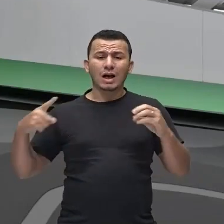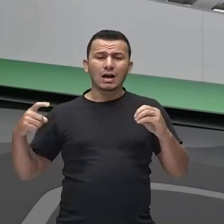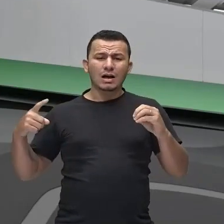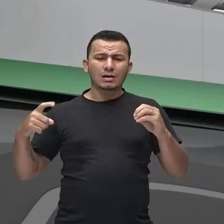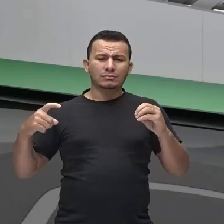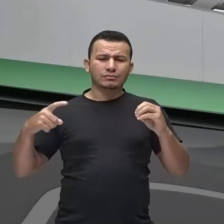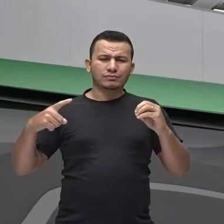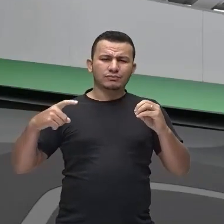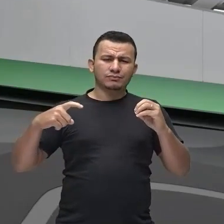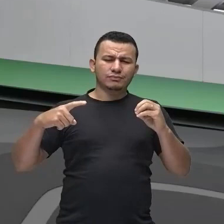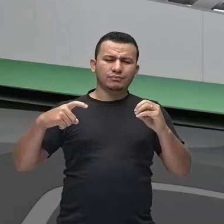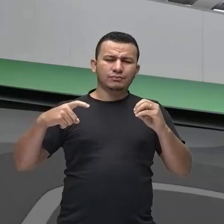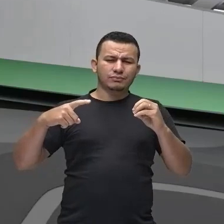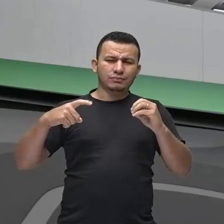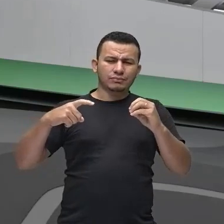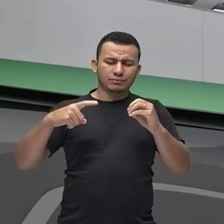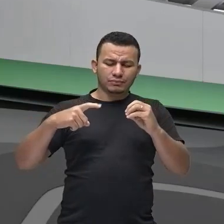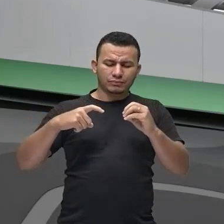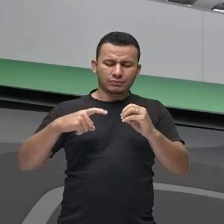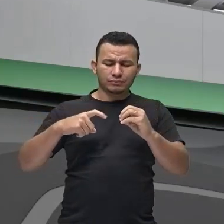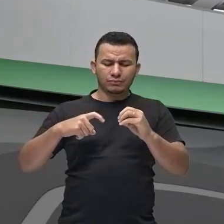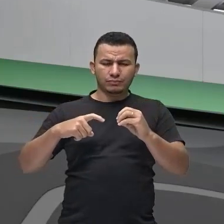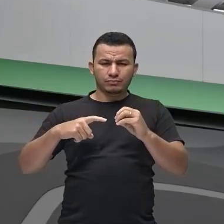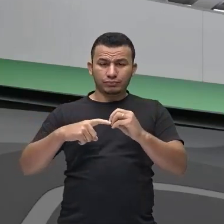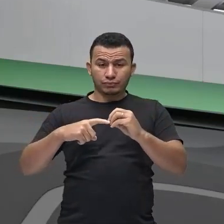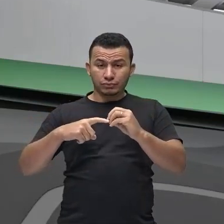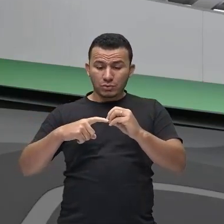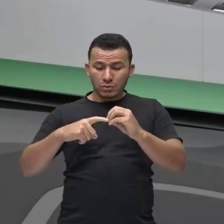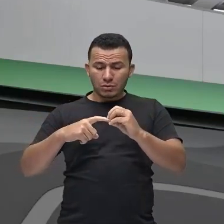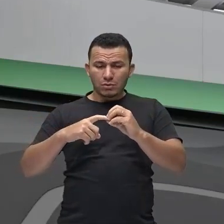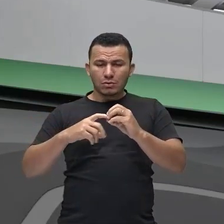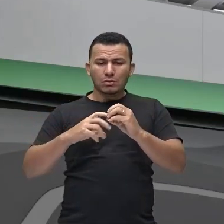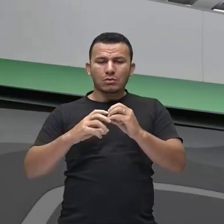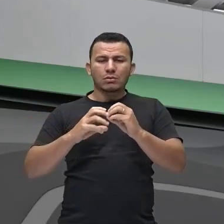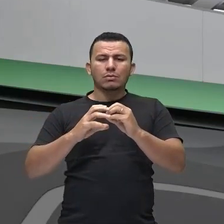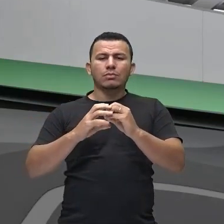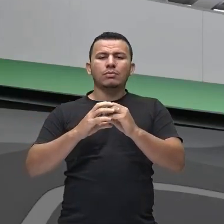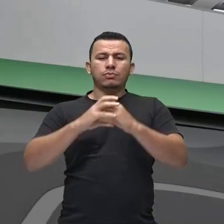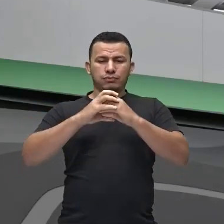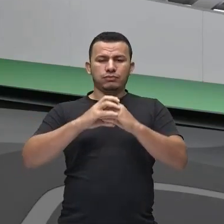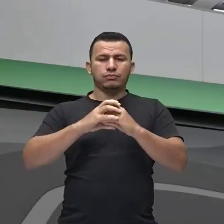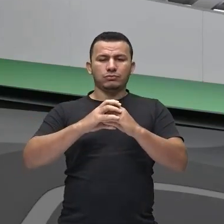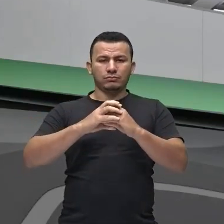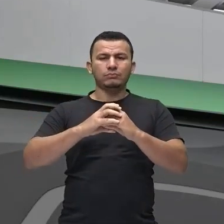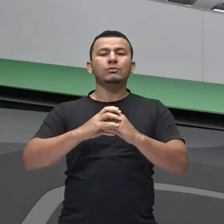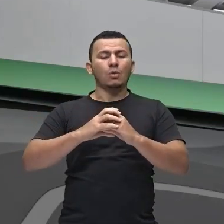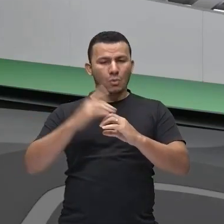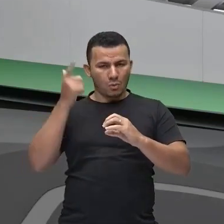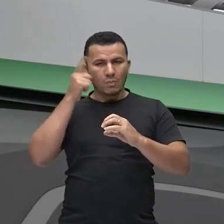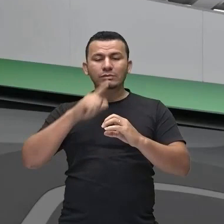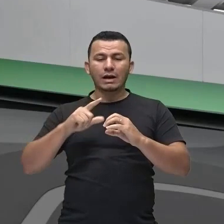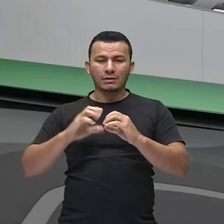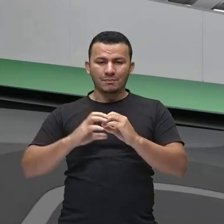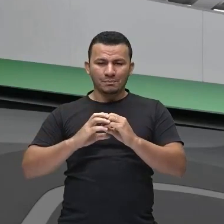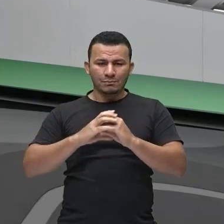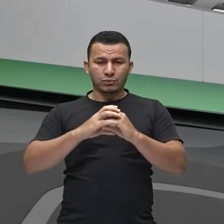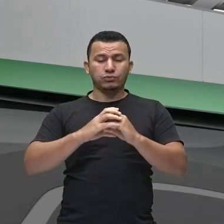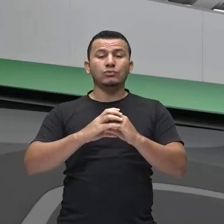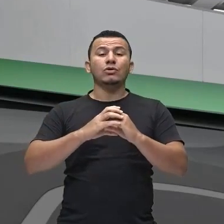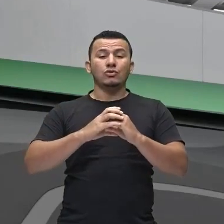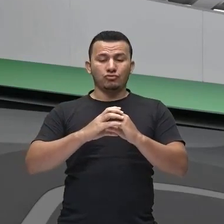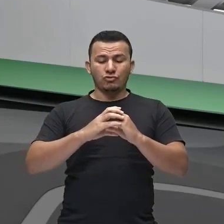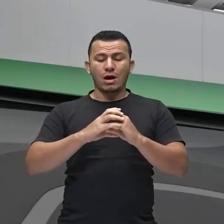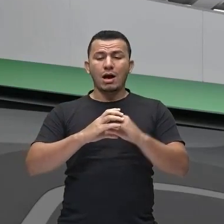romper essa barreira e o núcleo dessa célula, ela entra no óvulo. E aí há o bloqueio